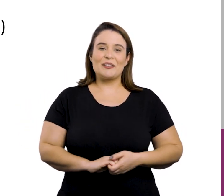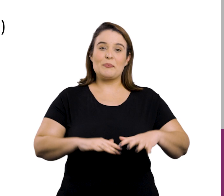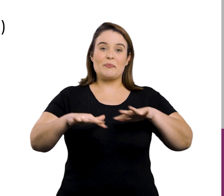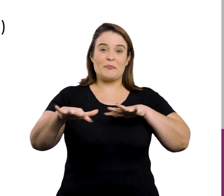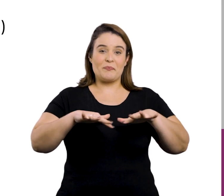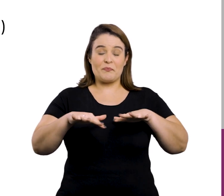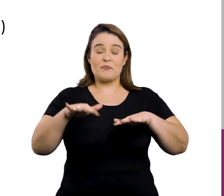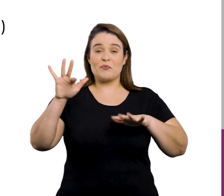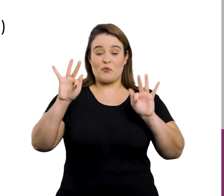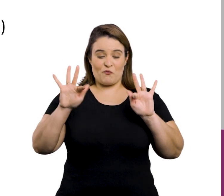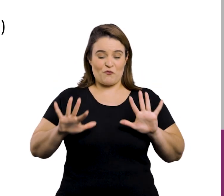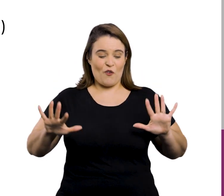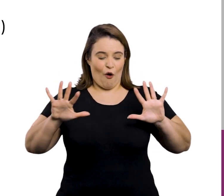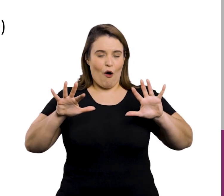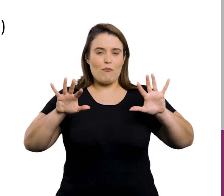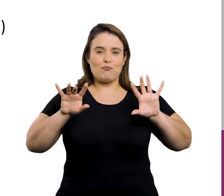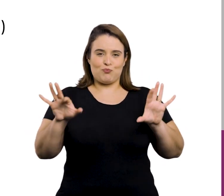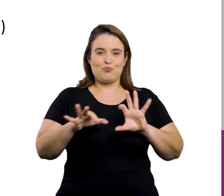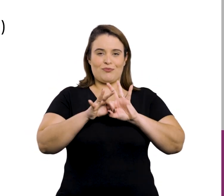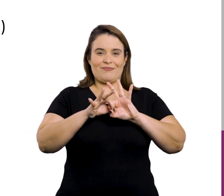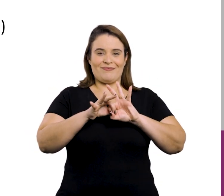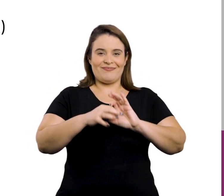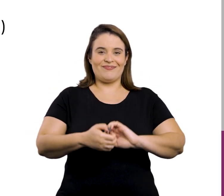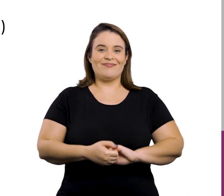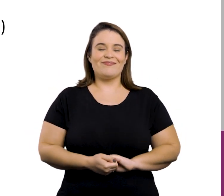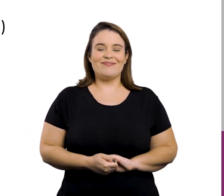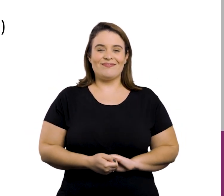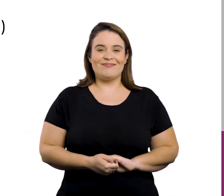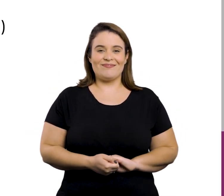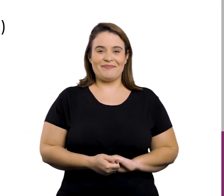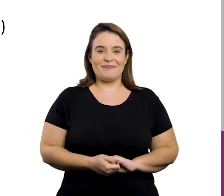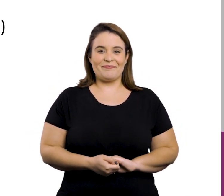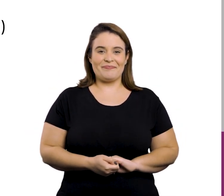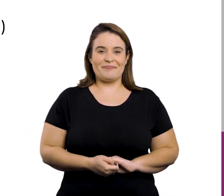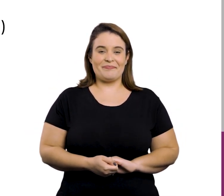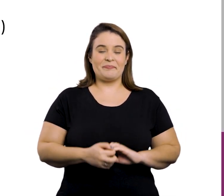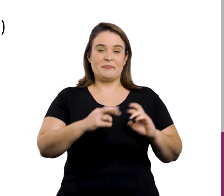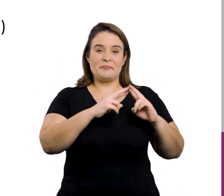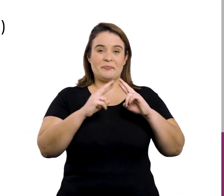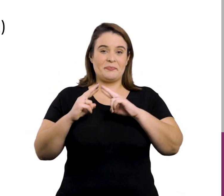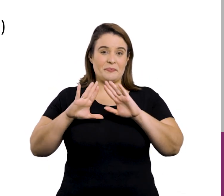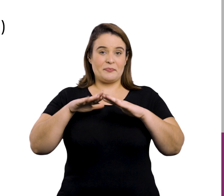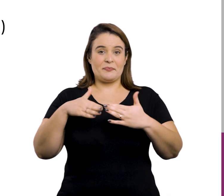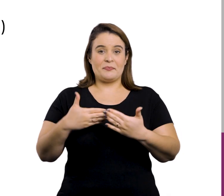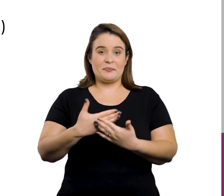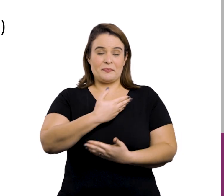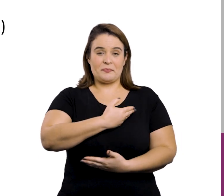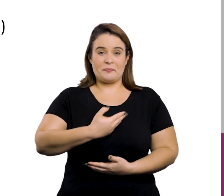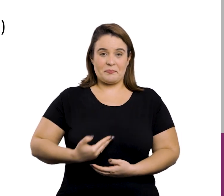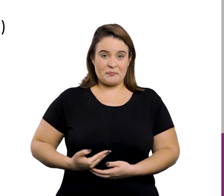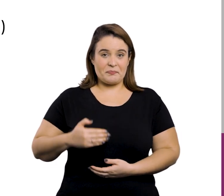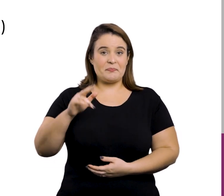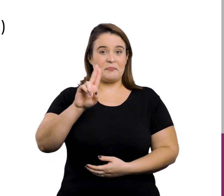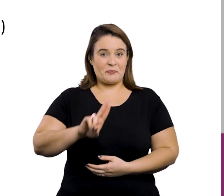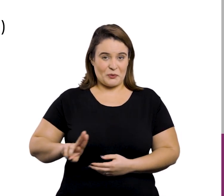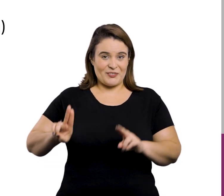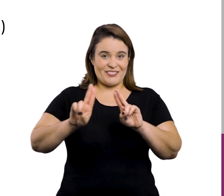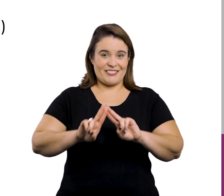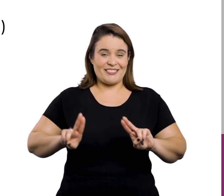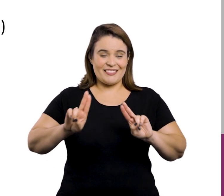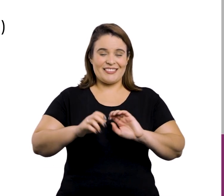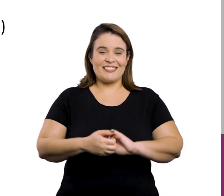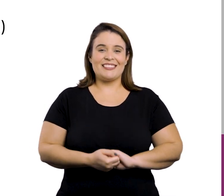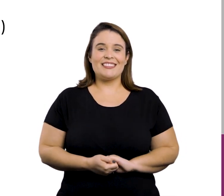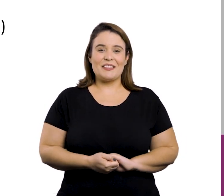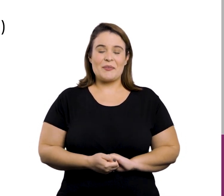Mais Diferenças, Movimento Interfóruns de Educação Infantil do Brasil, MIEIB, Rede Escola Pública